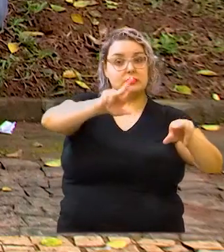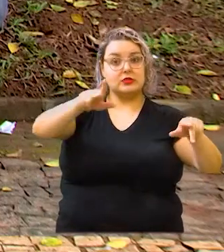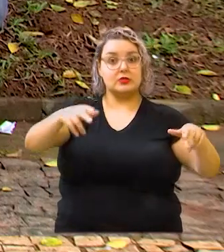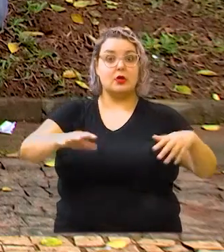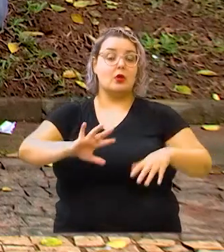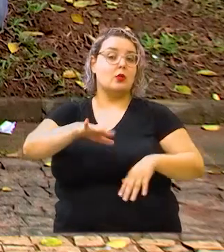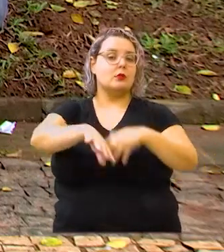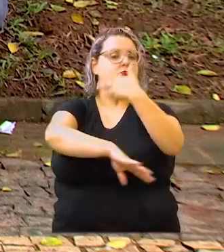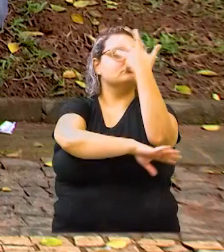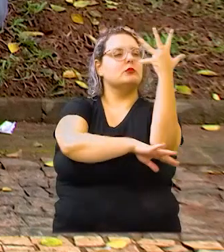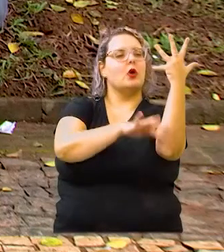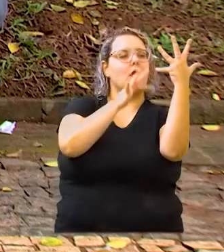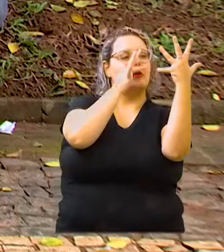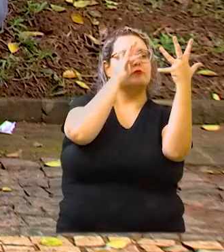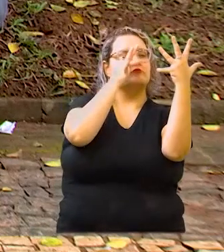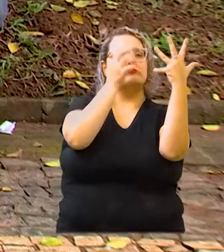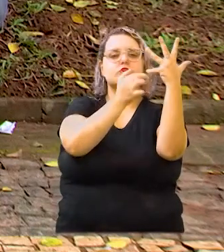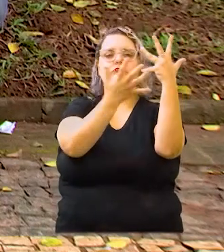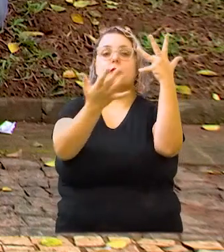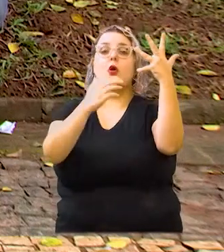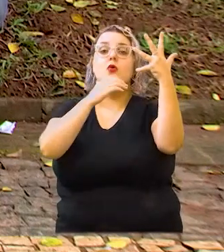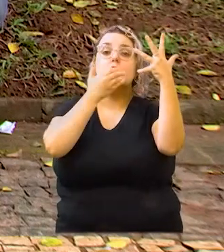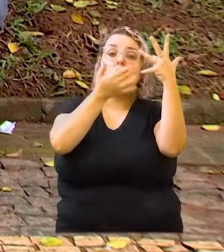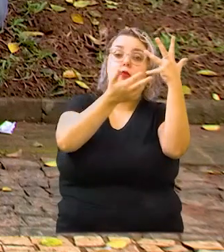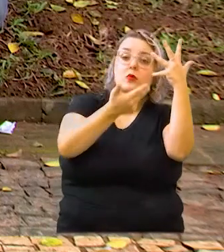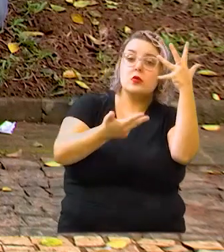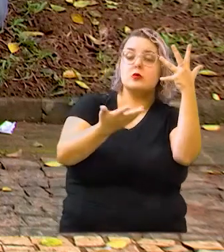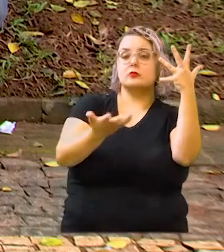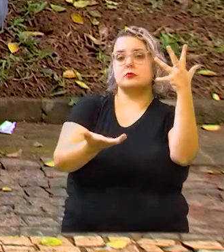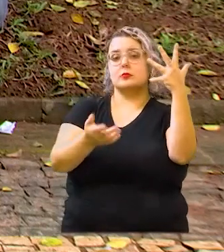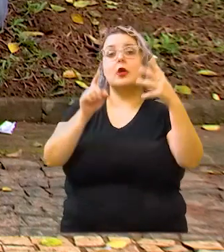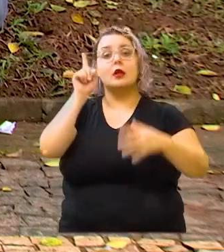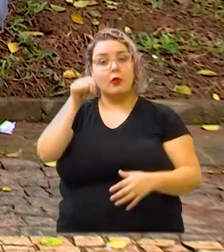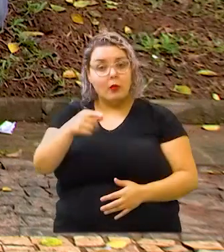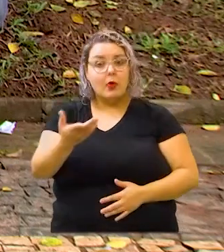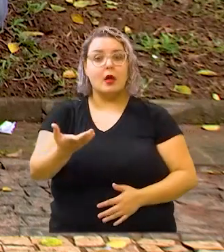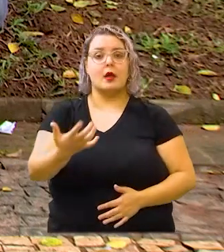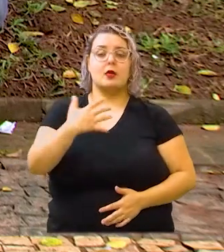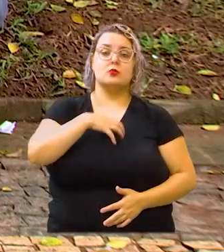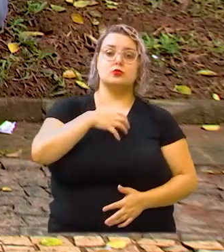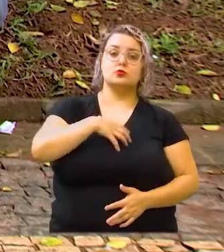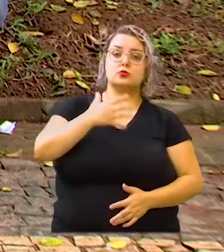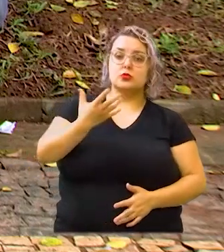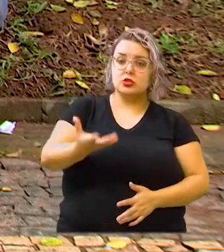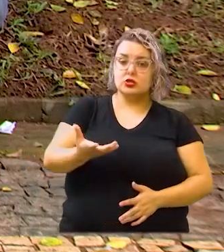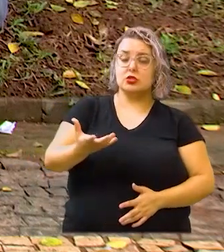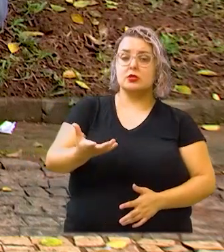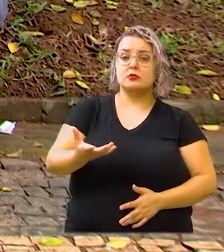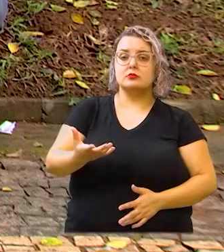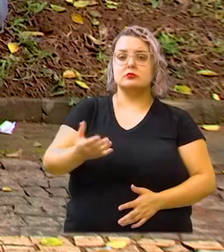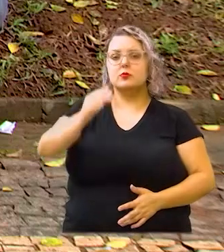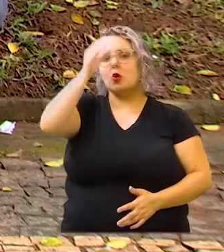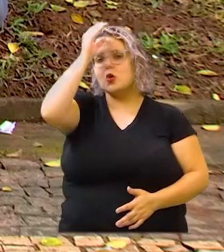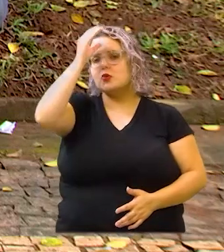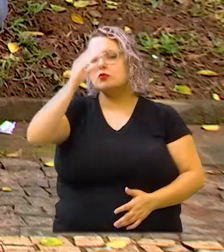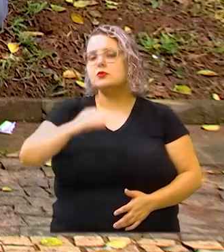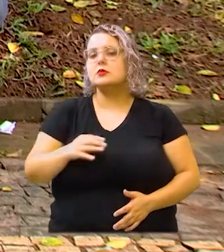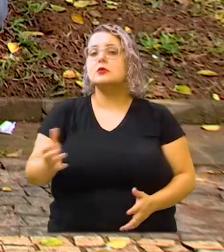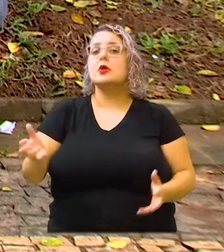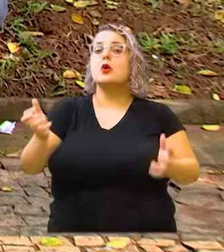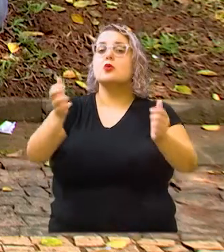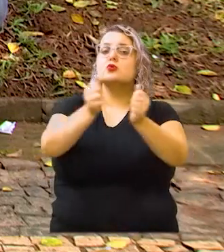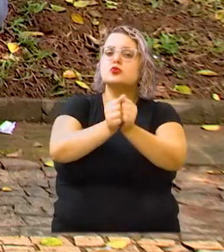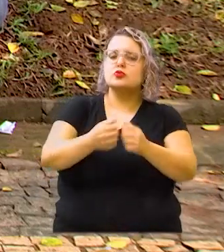quando elas florescem, quando elas colocam fruto. Então isso é uma questão do cidadão